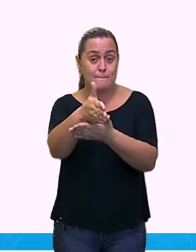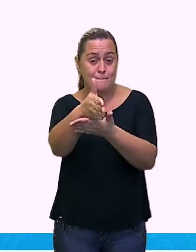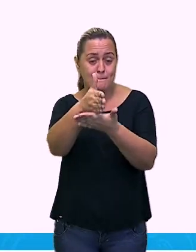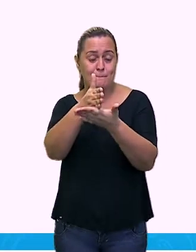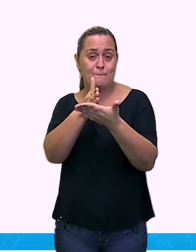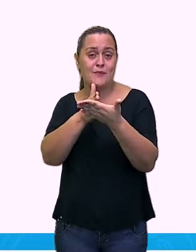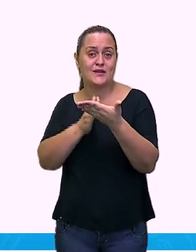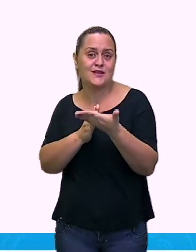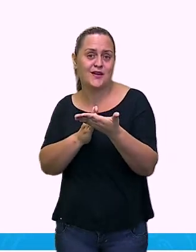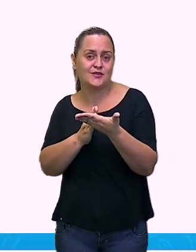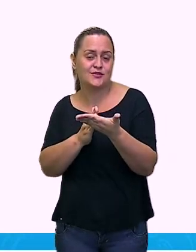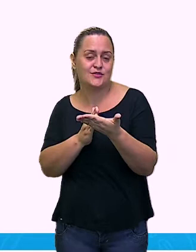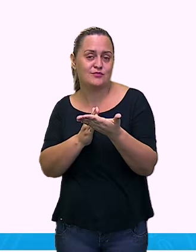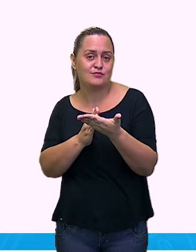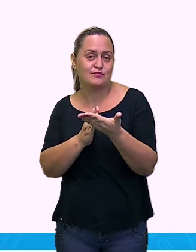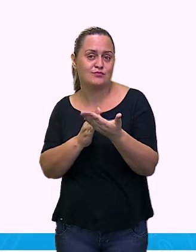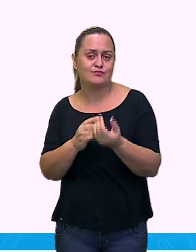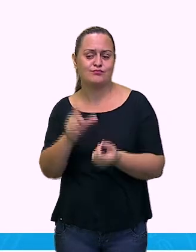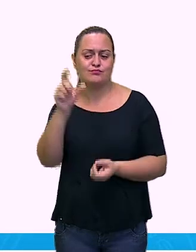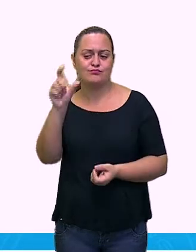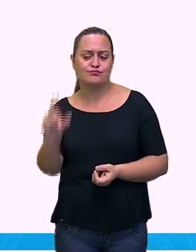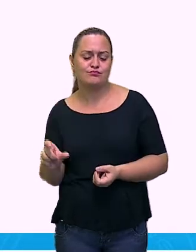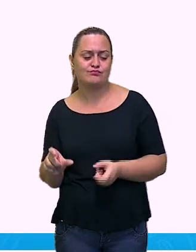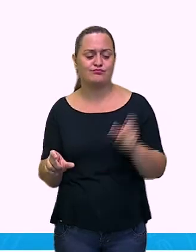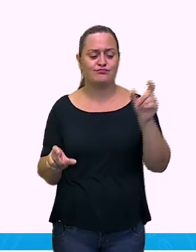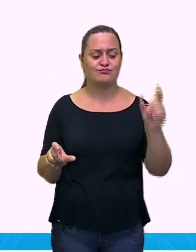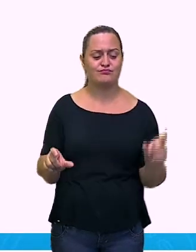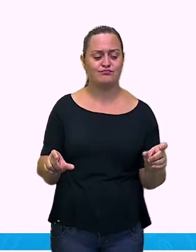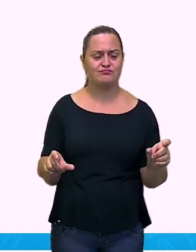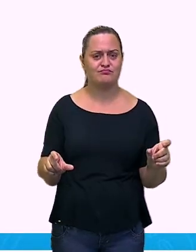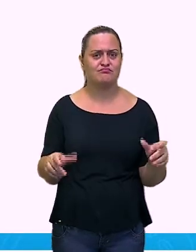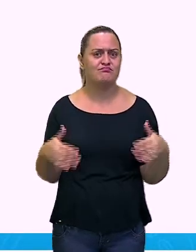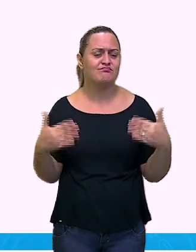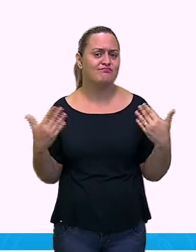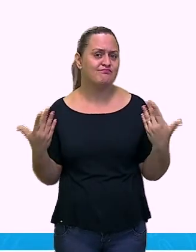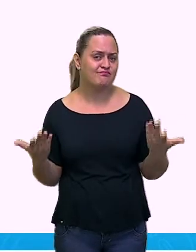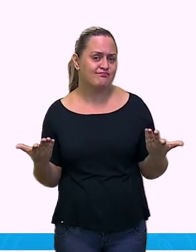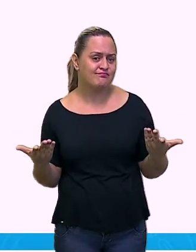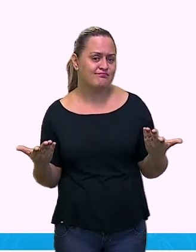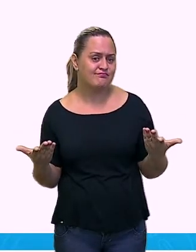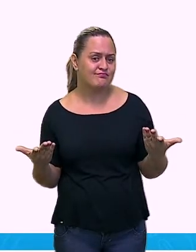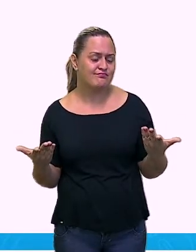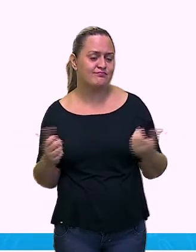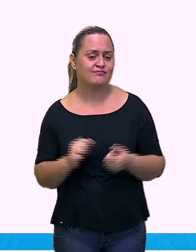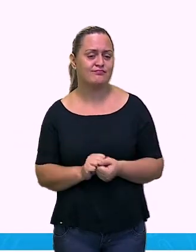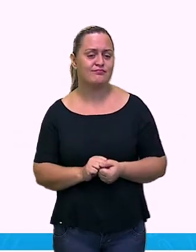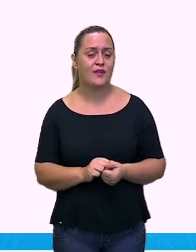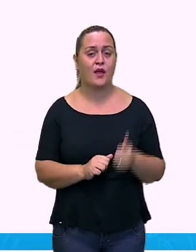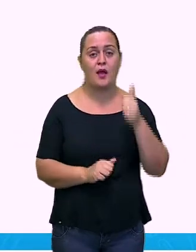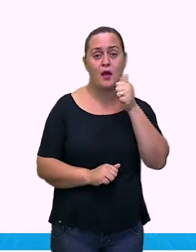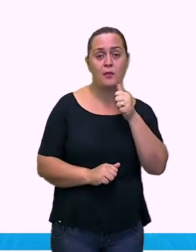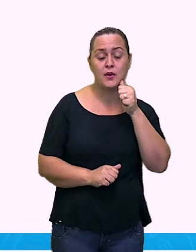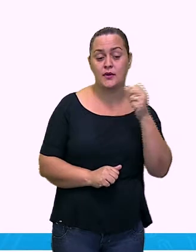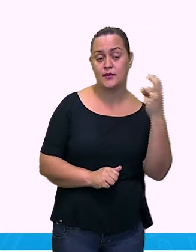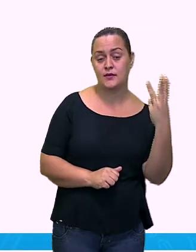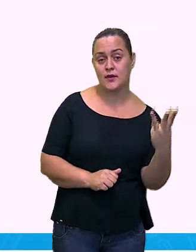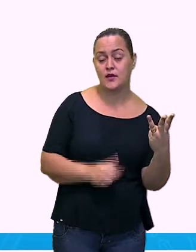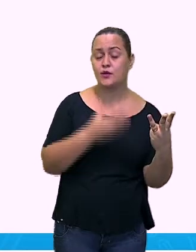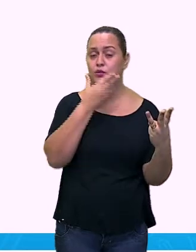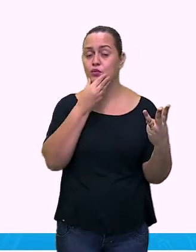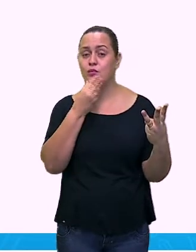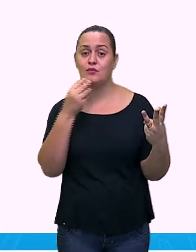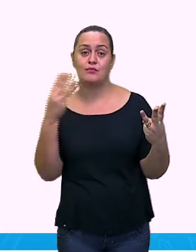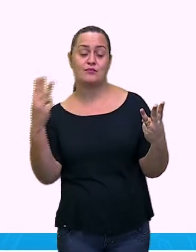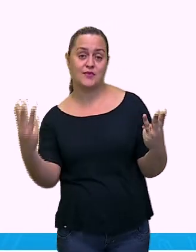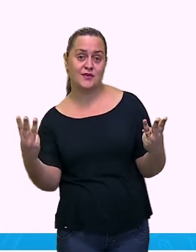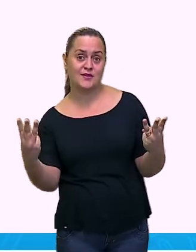Eu dividi em duas partes Será que ficou certinho igualmente vamos ver aqui ficou três aqui